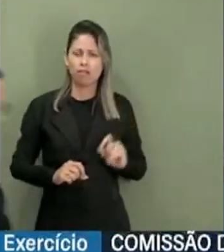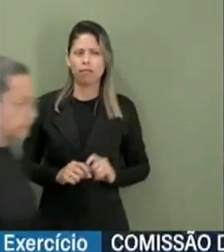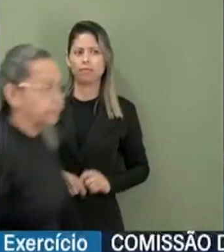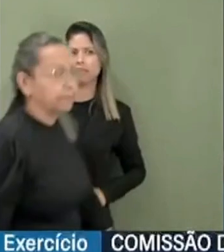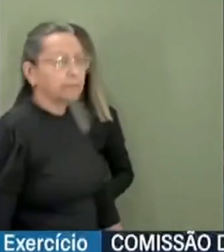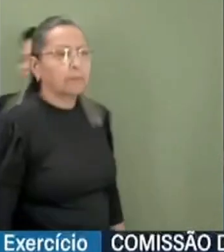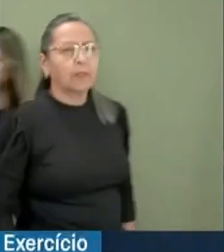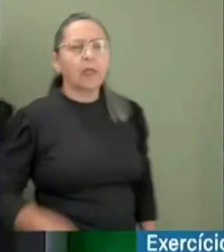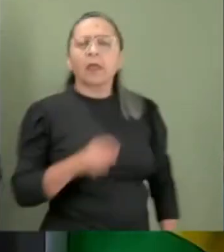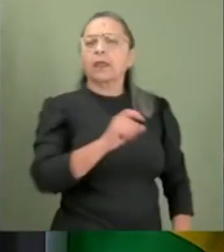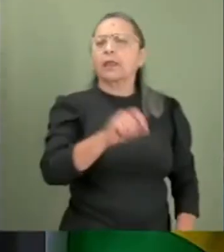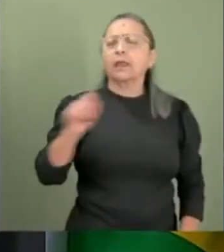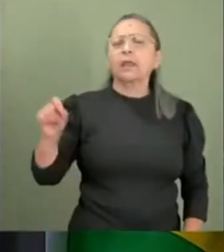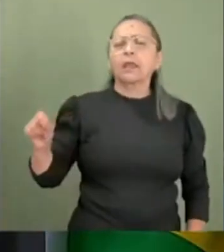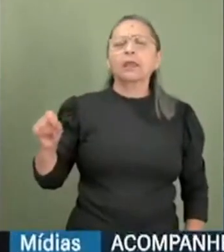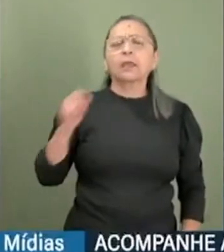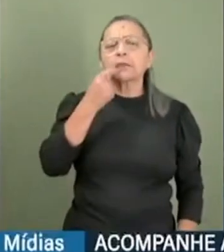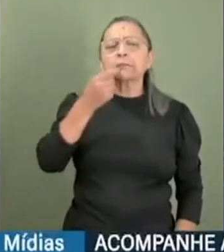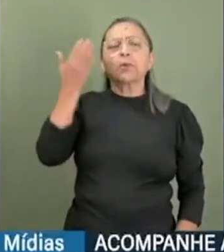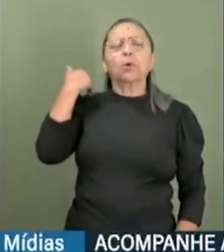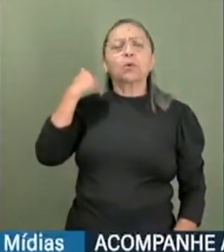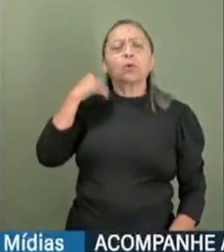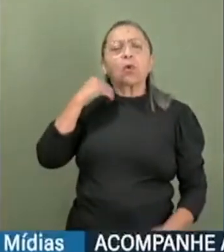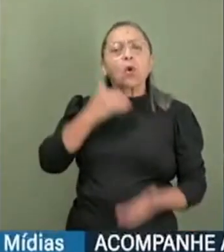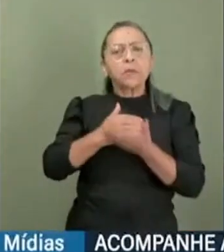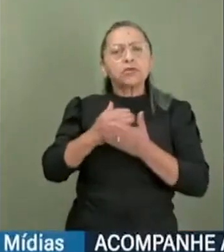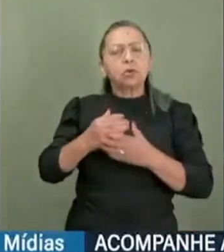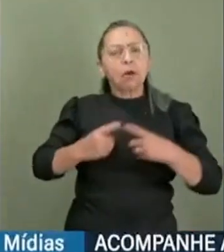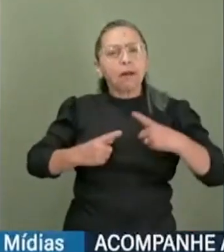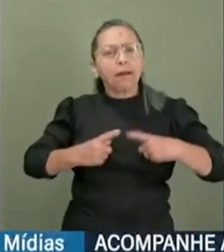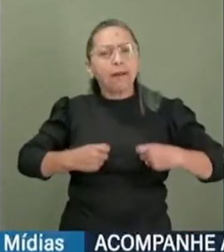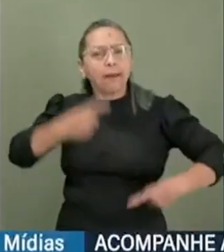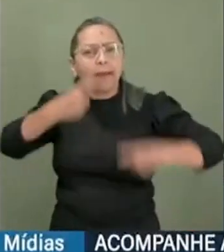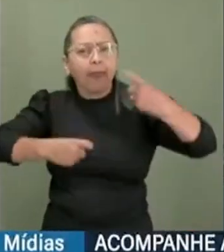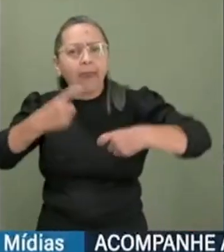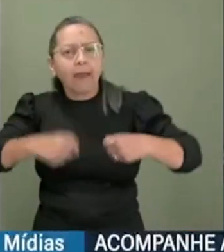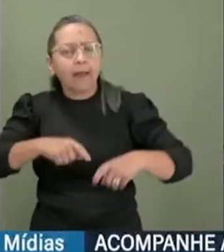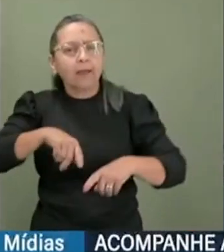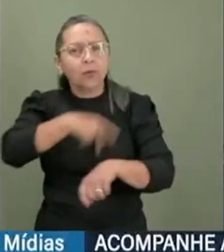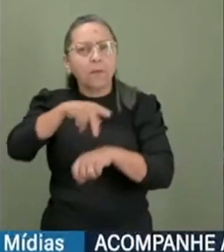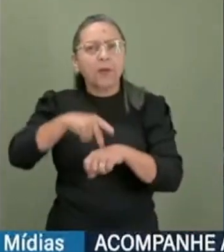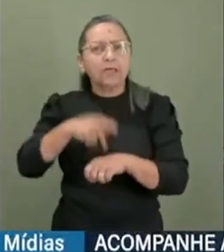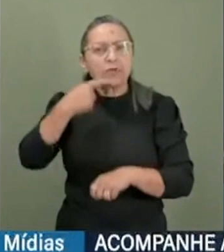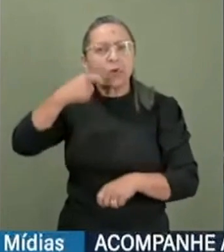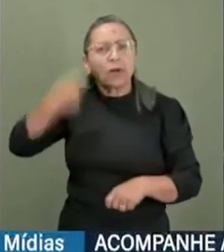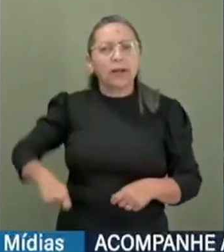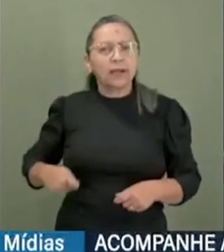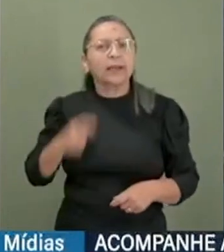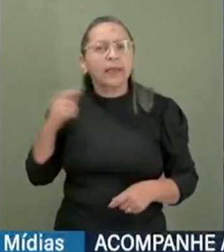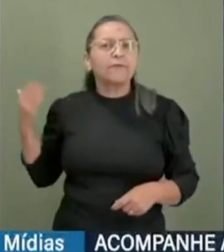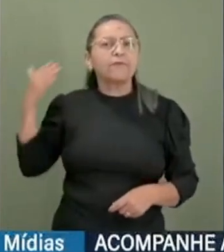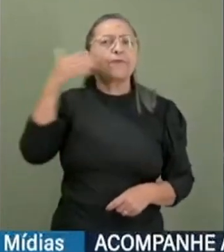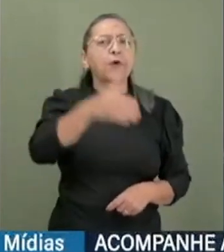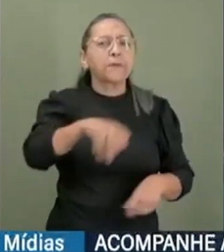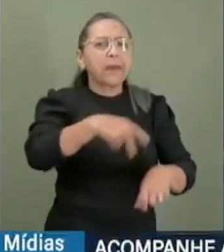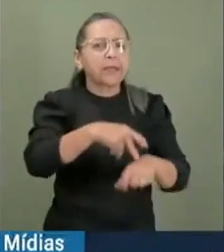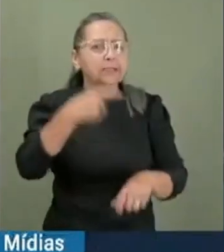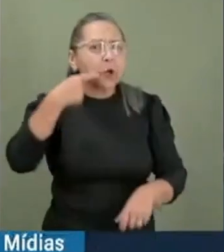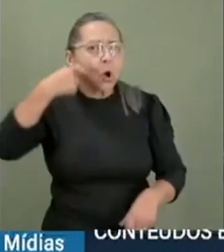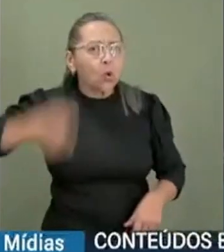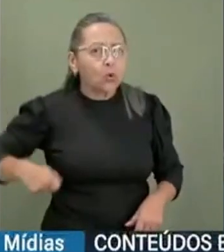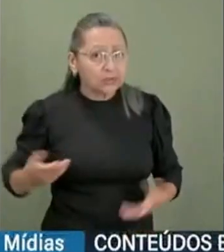um pouquinho antes do início da guerra da Ucrânia o Brasil tem uma posição muito clara condenou a invasão